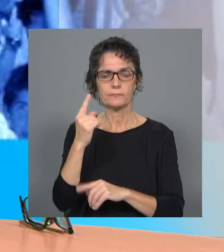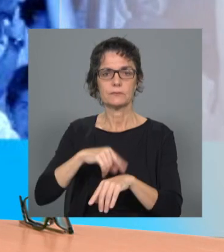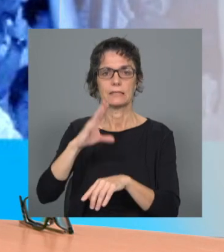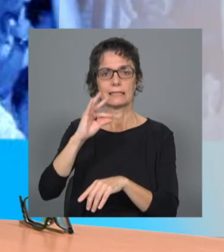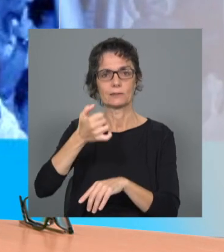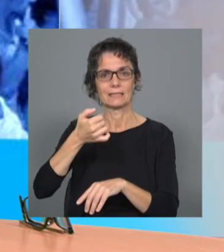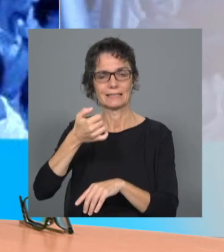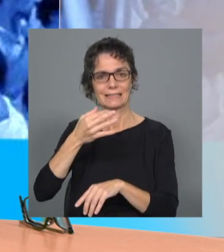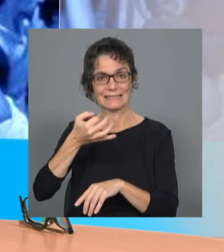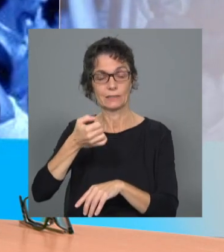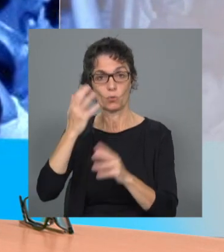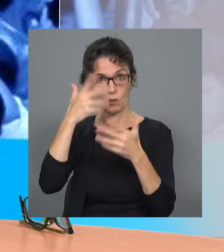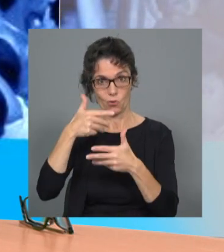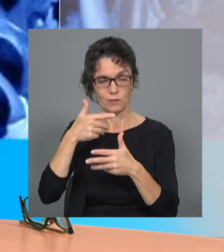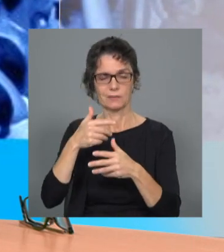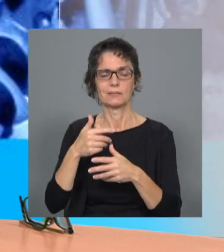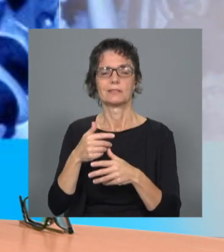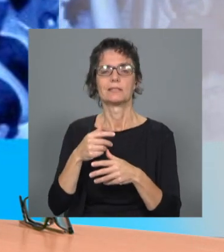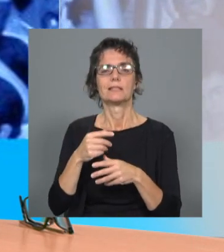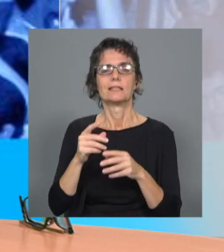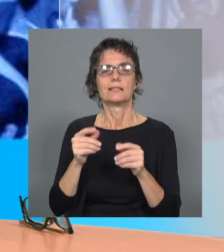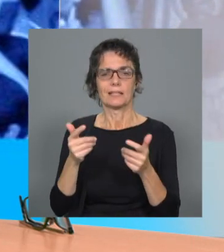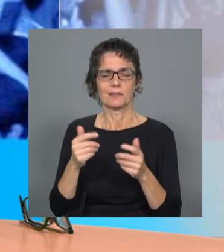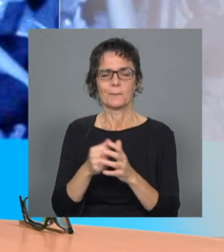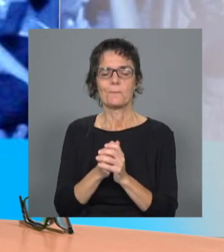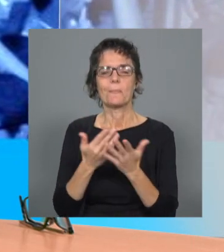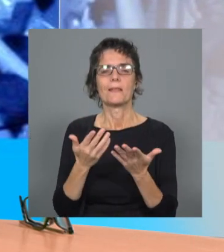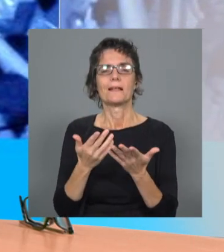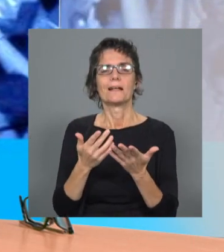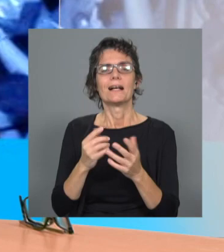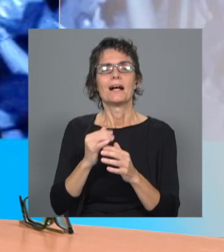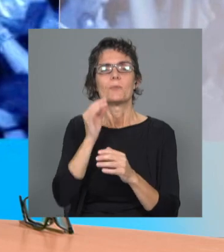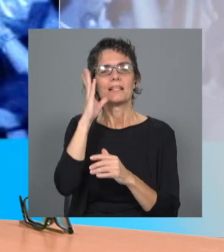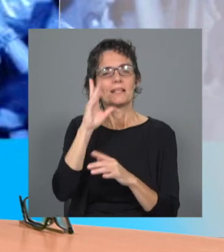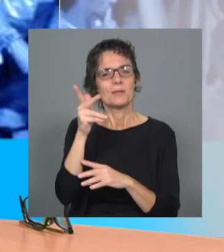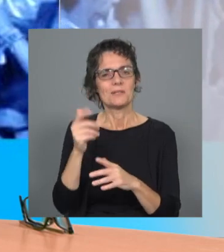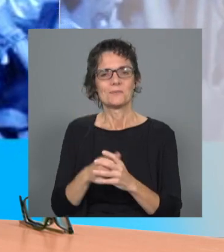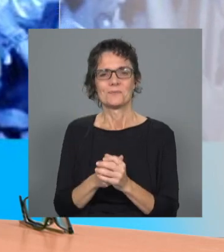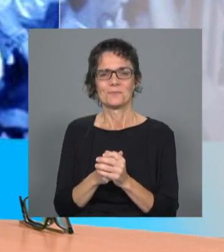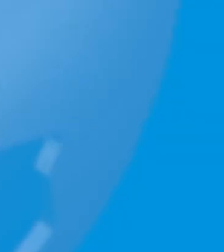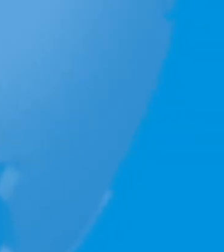22h45, a nossa edição na rádio. Desejo-lhe uma ótima tarde. Até amanhã, se Deus quiser.